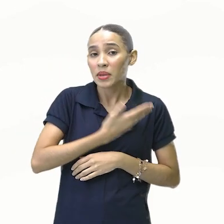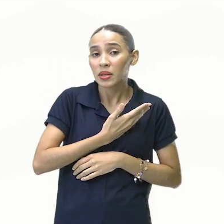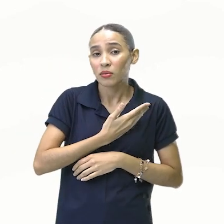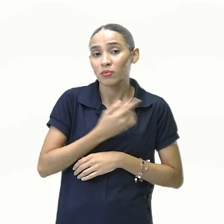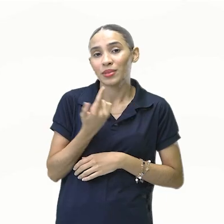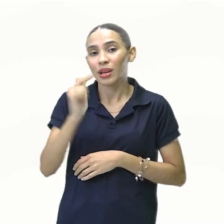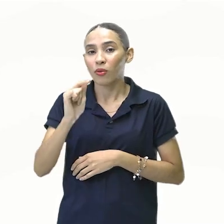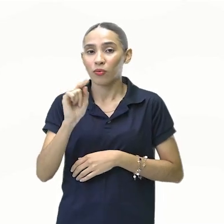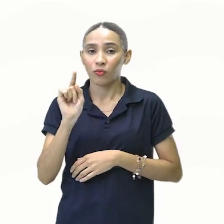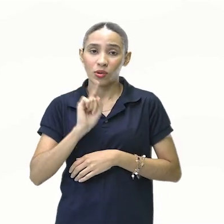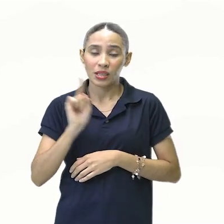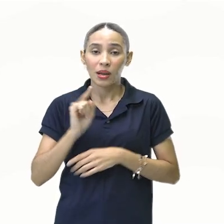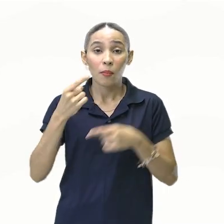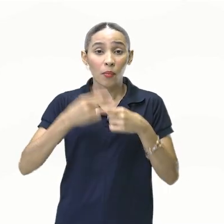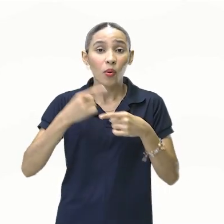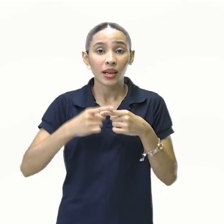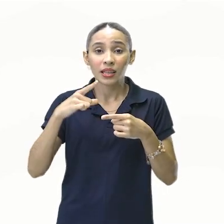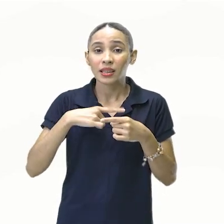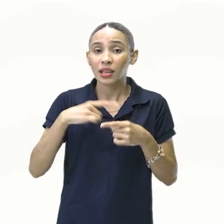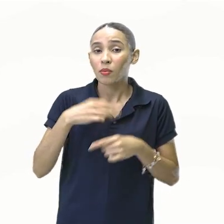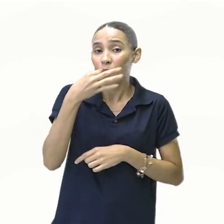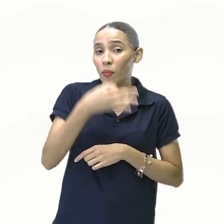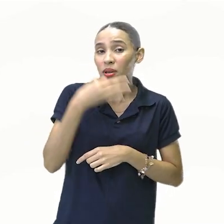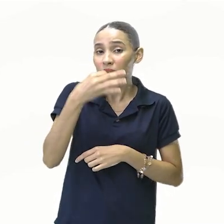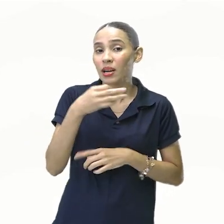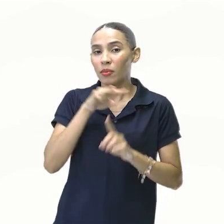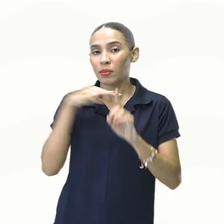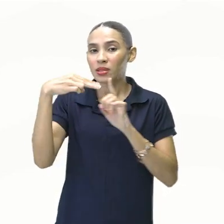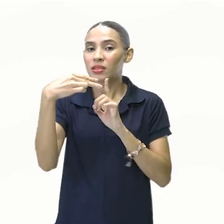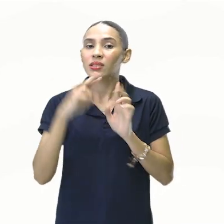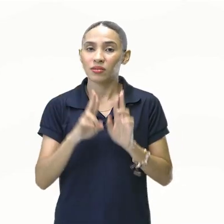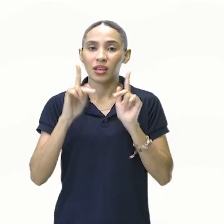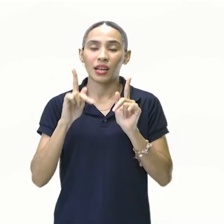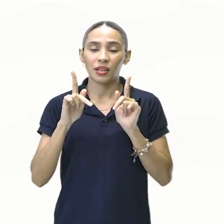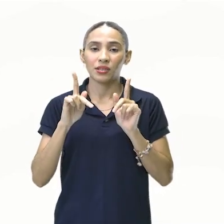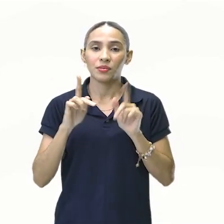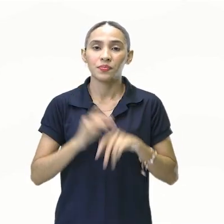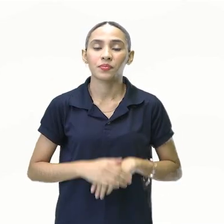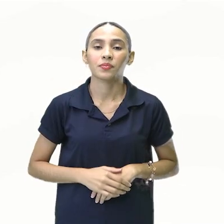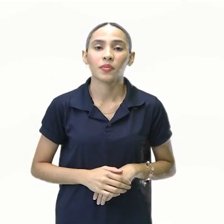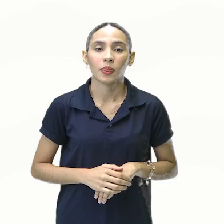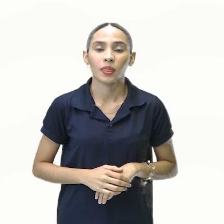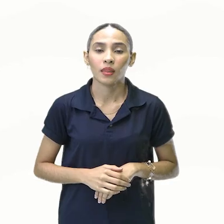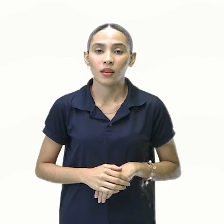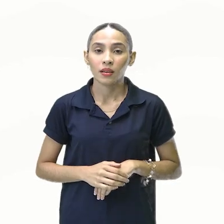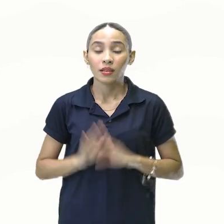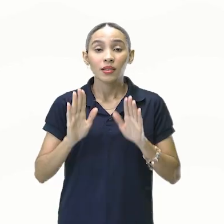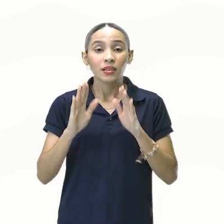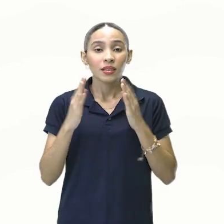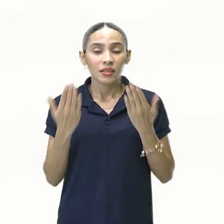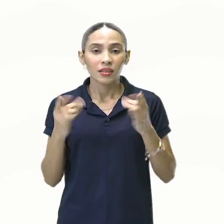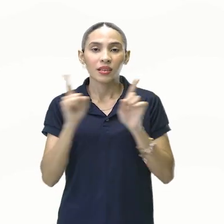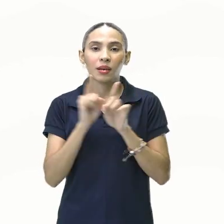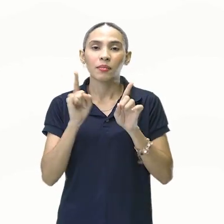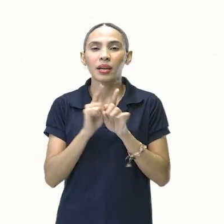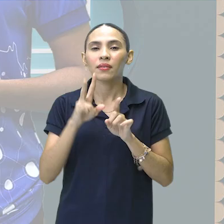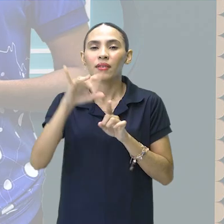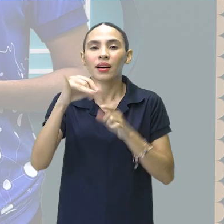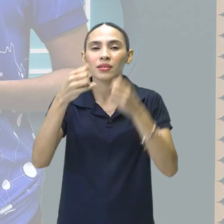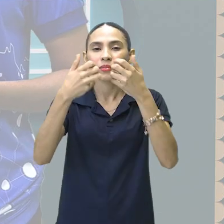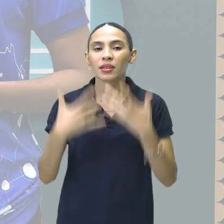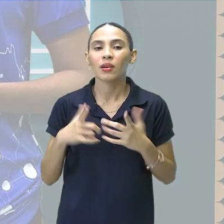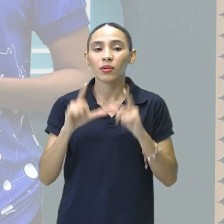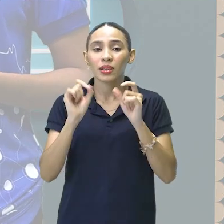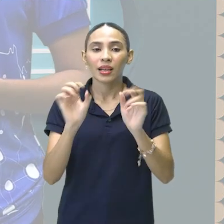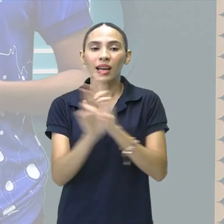você. Porque cada um tem um gosto e uma percepção diferente de certas coisas. E isso também vai nos esclarecer